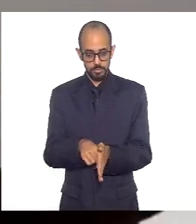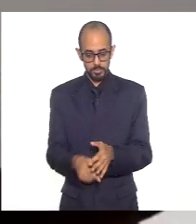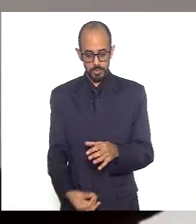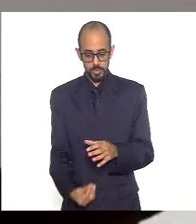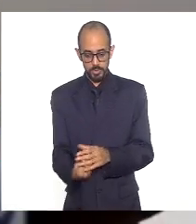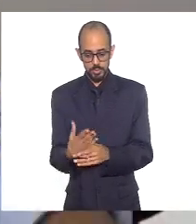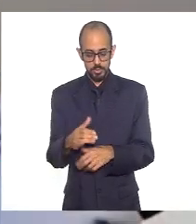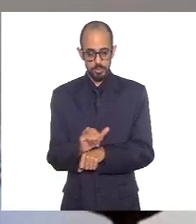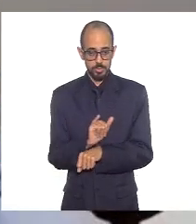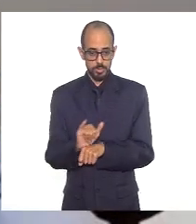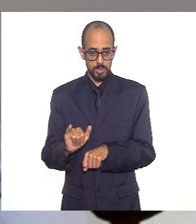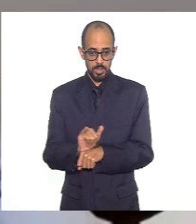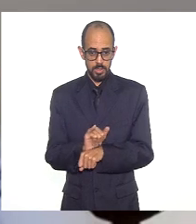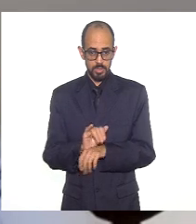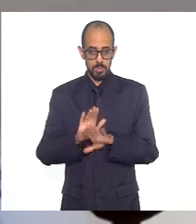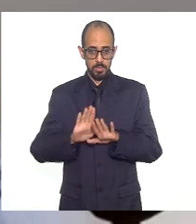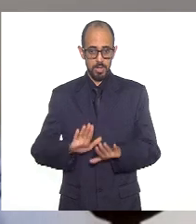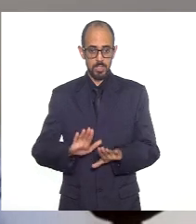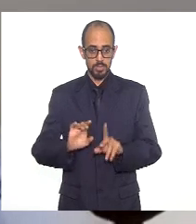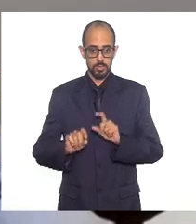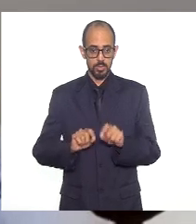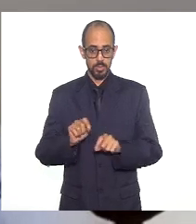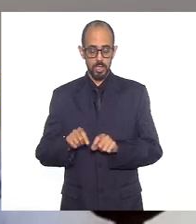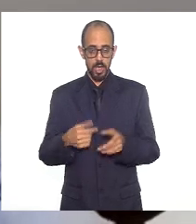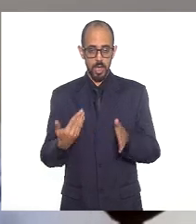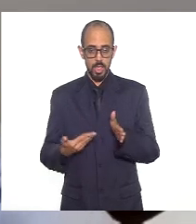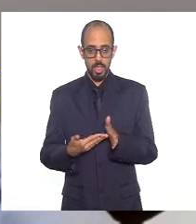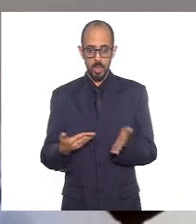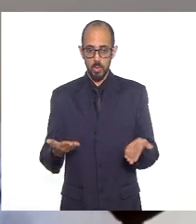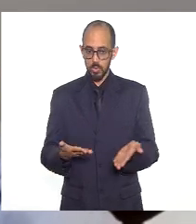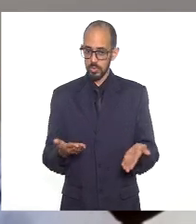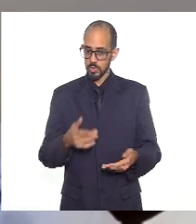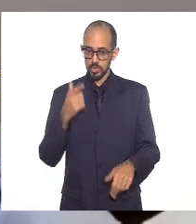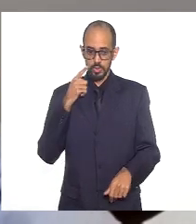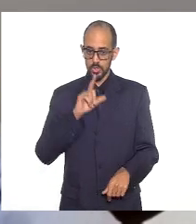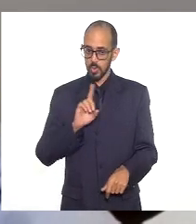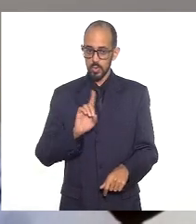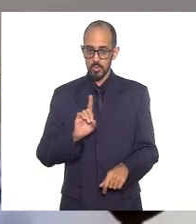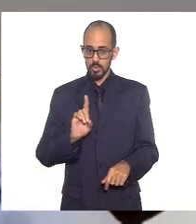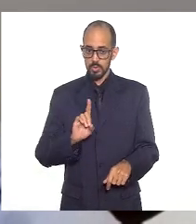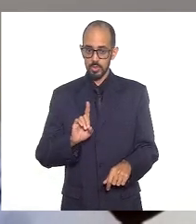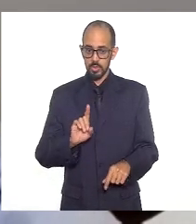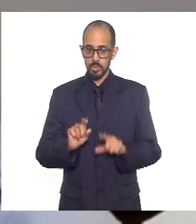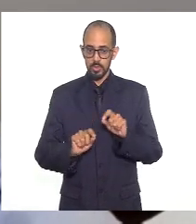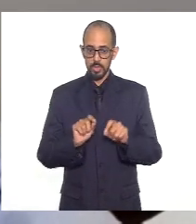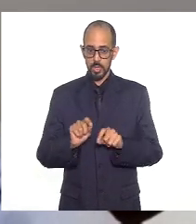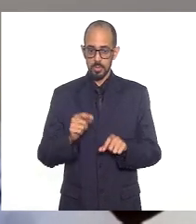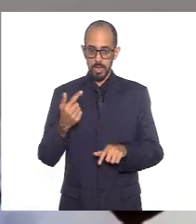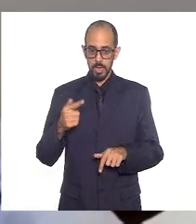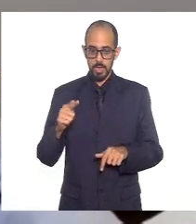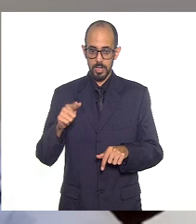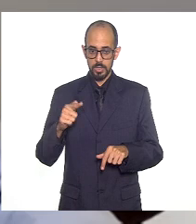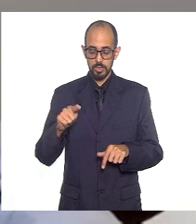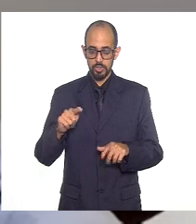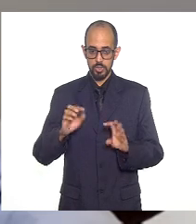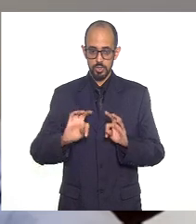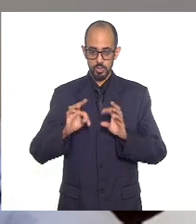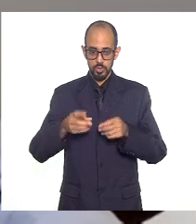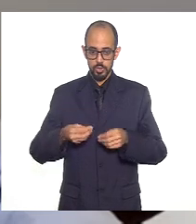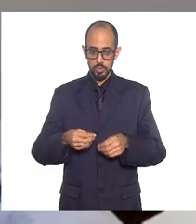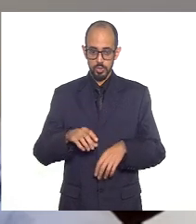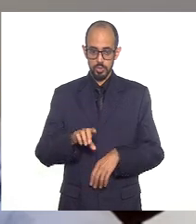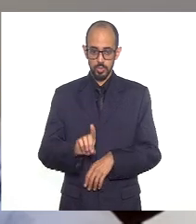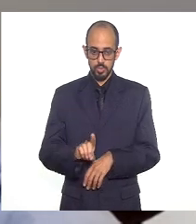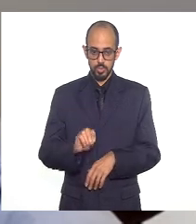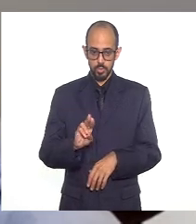estratégico de desenvolvimento. Entretanto, a gente ainda não conseguiu garantir a aplicabilidade dos